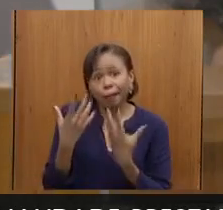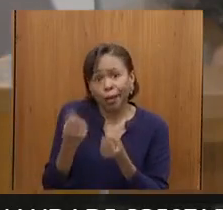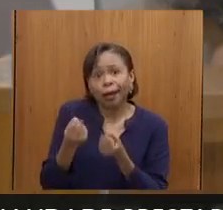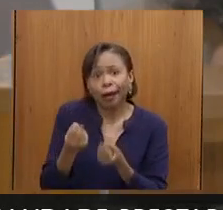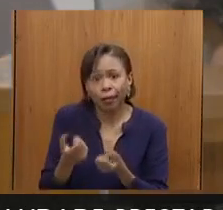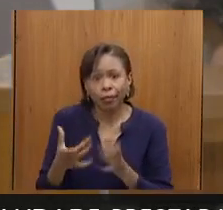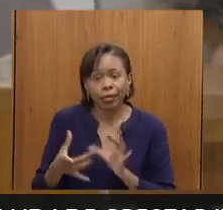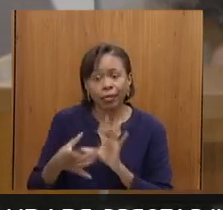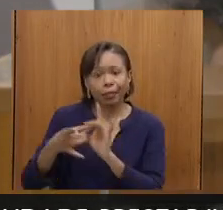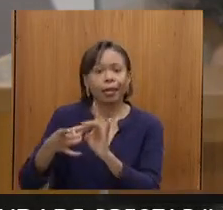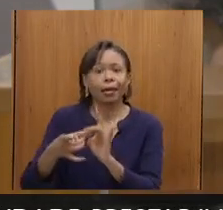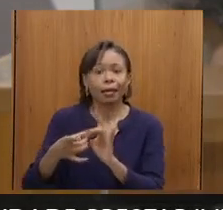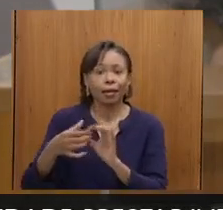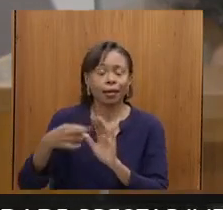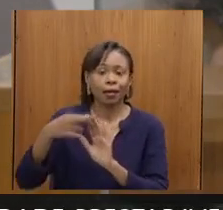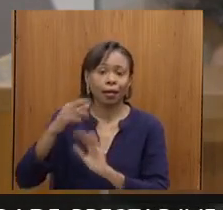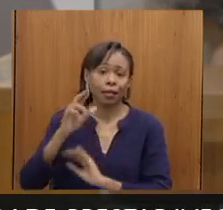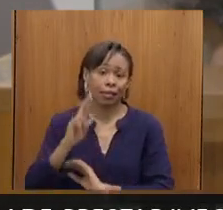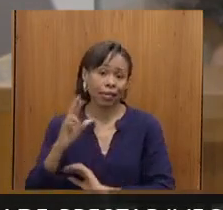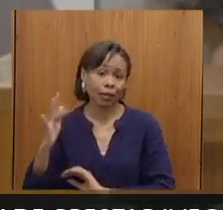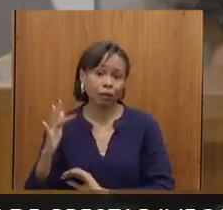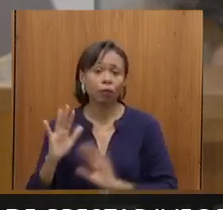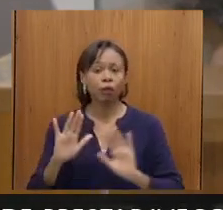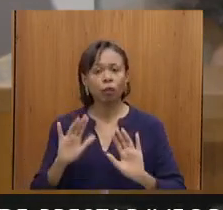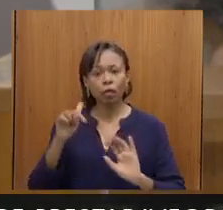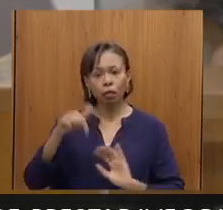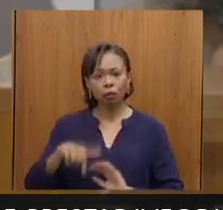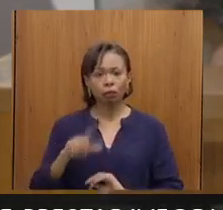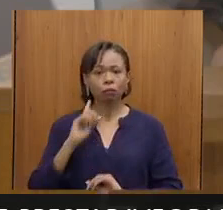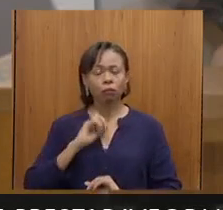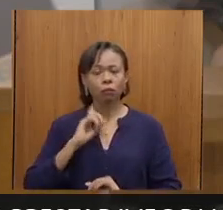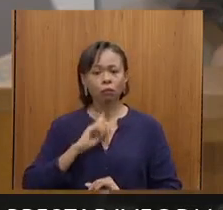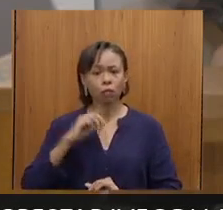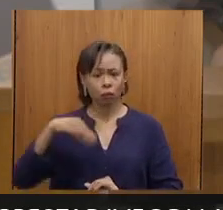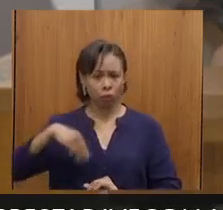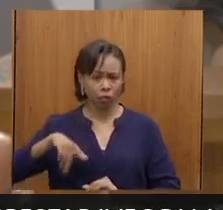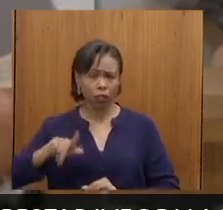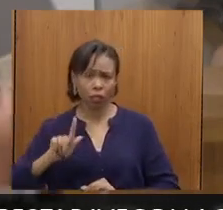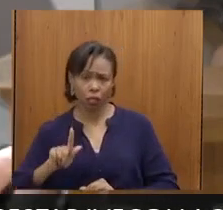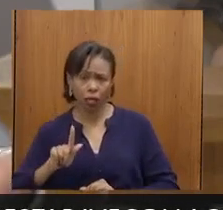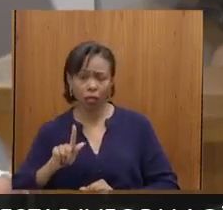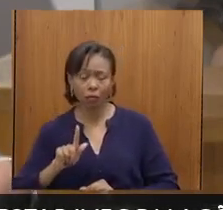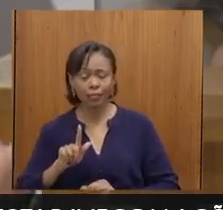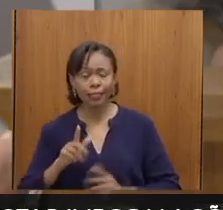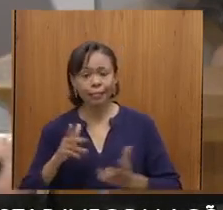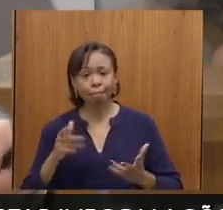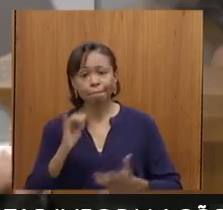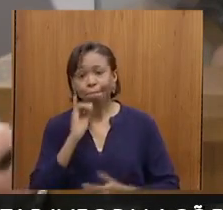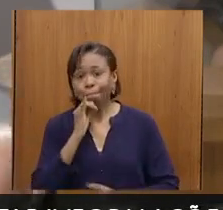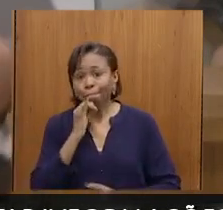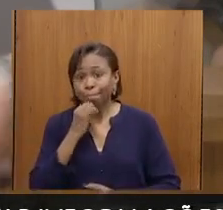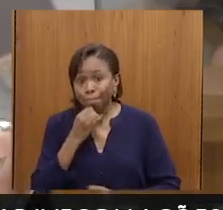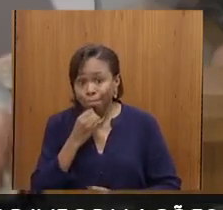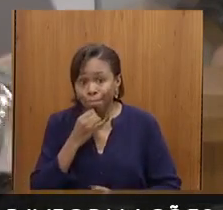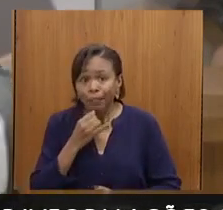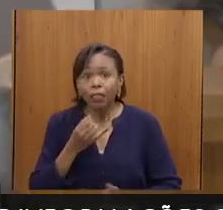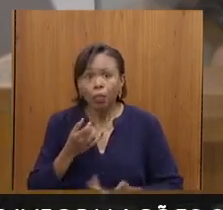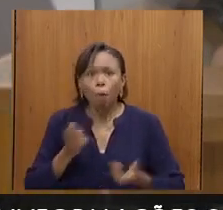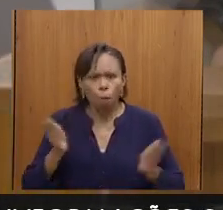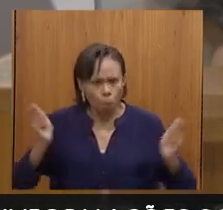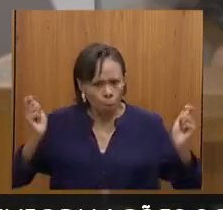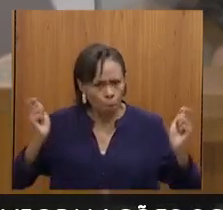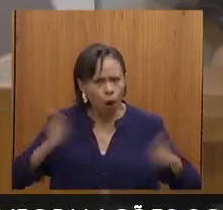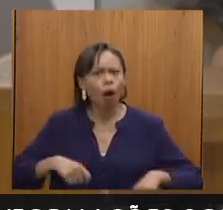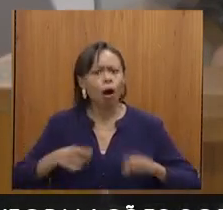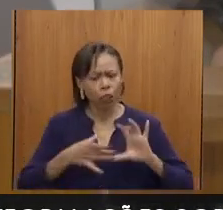recuperação fiscal e nós, em Minas Gerais, que somos, infelizmente, completamente elegíveis para